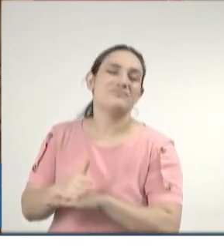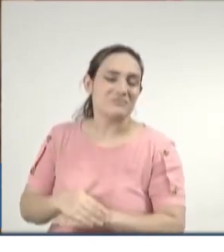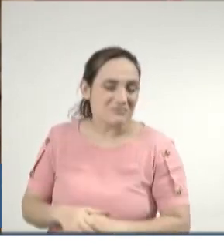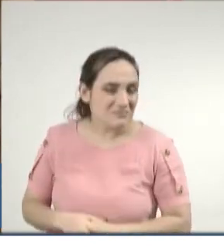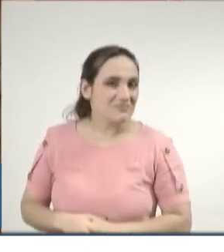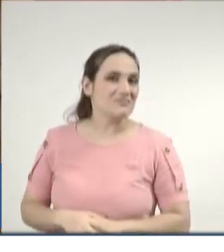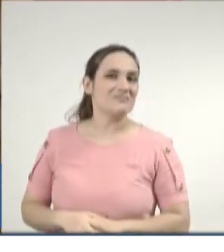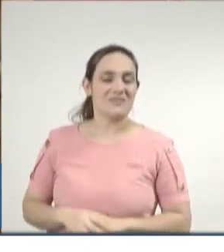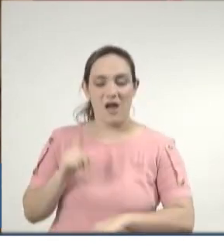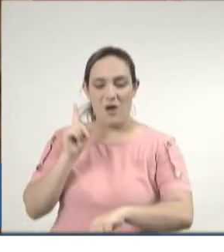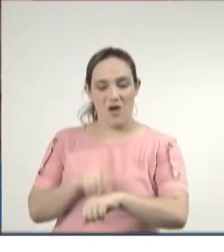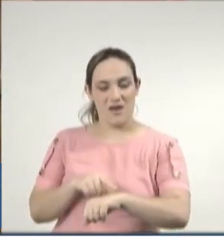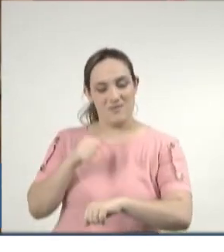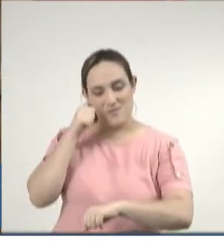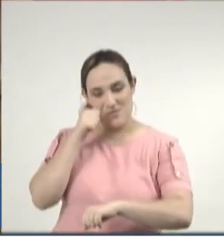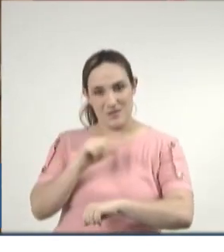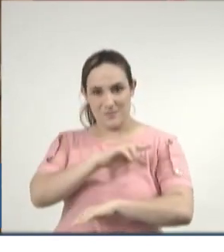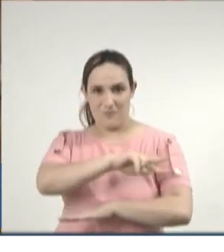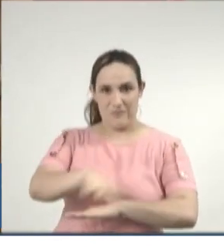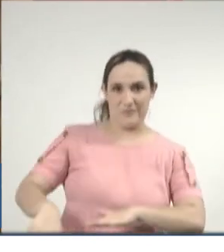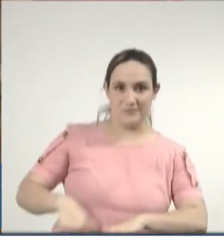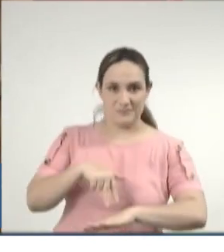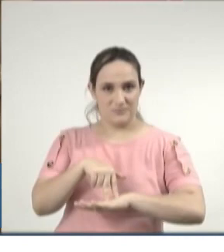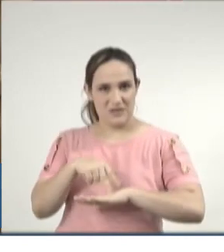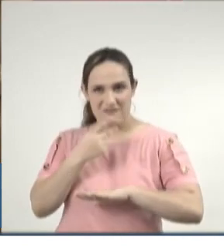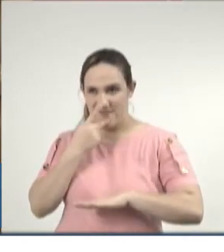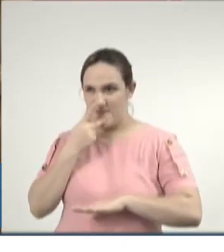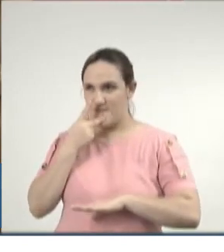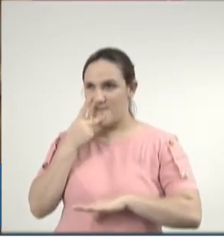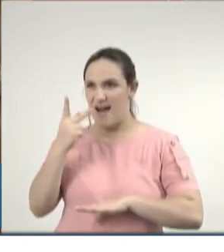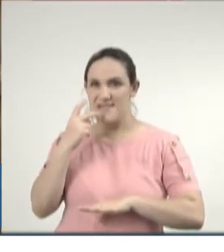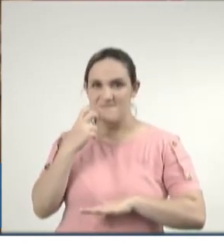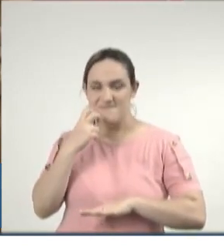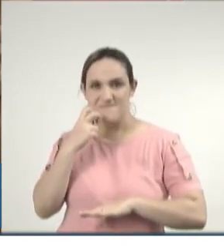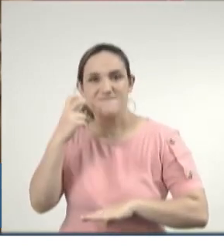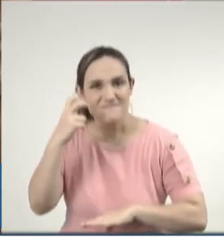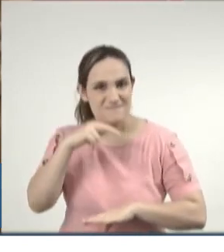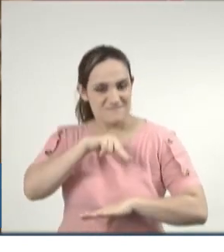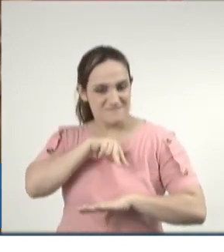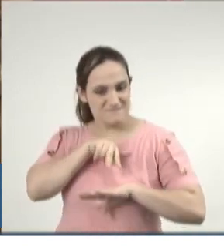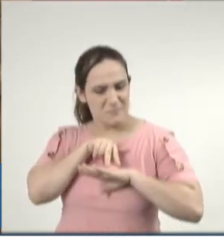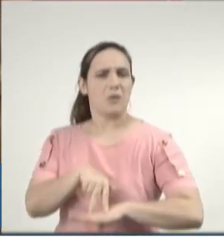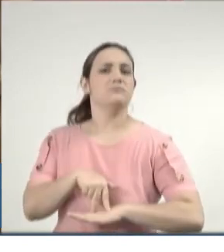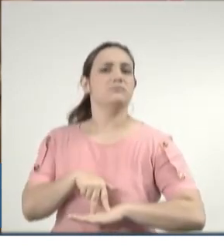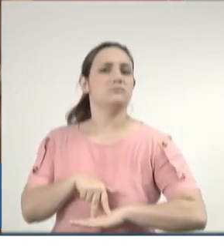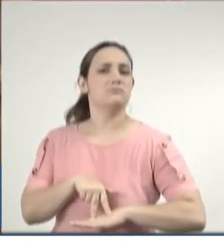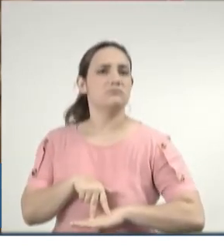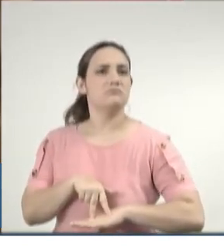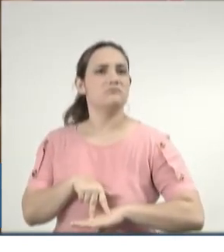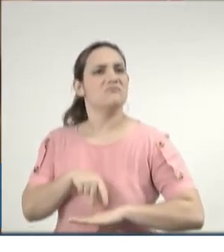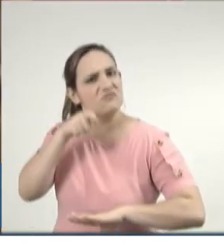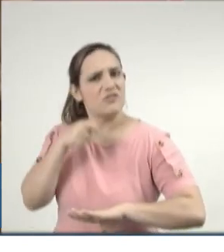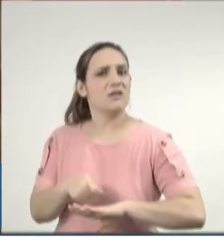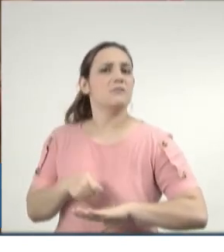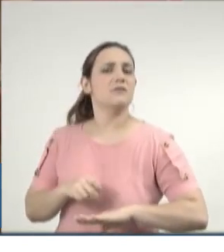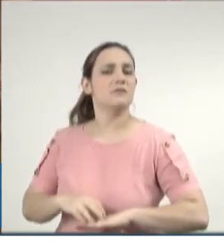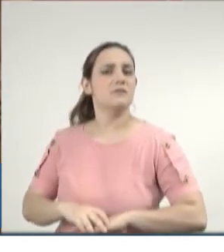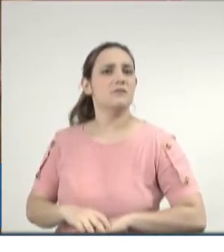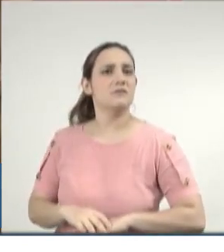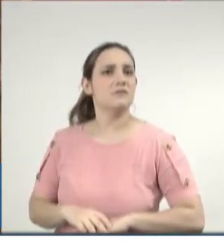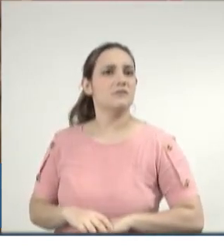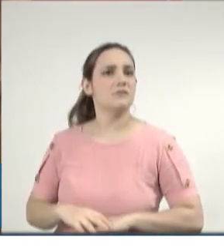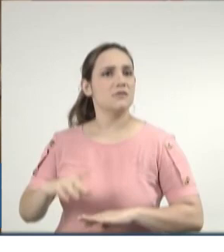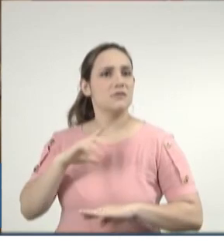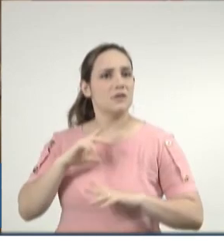Quando uma mulher se levanta e ela fala mais alto, que ela se posiciona, quando você cria